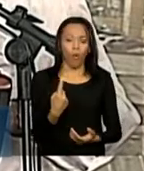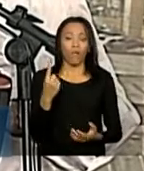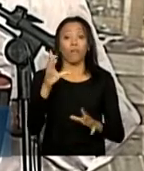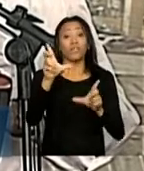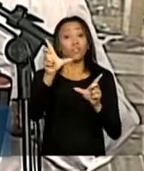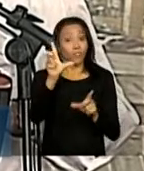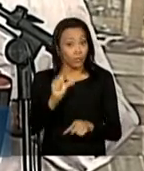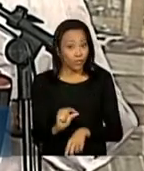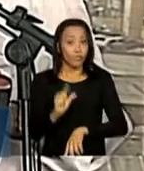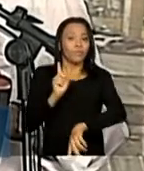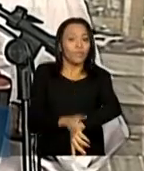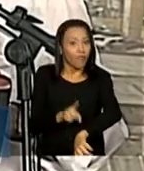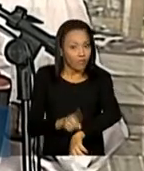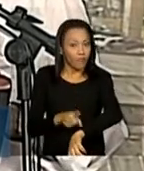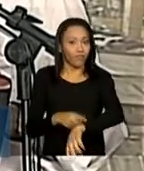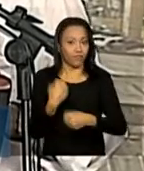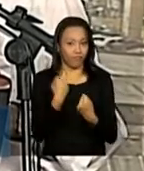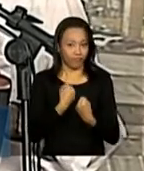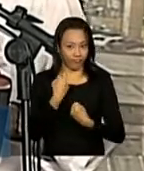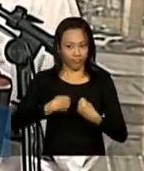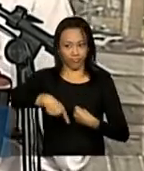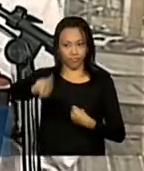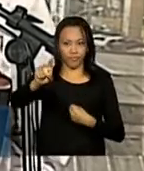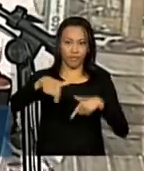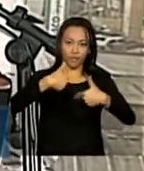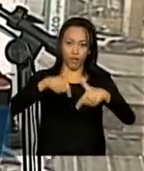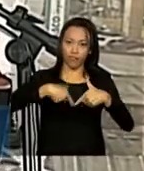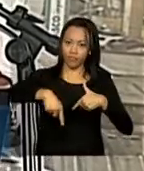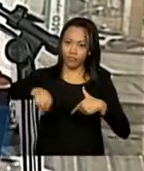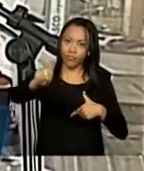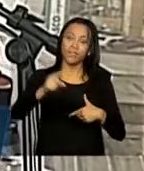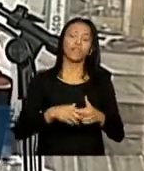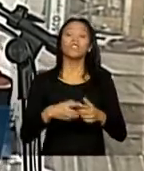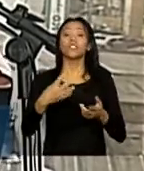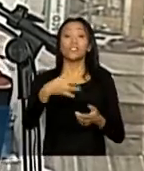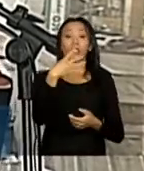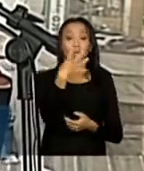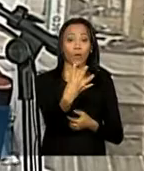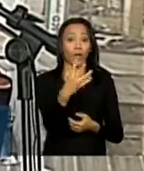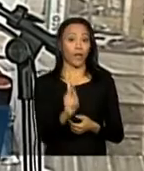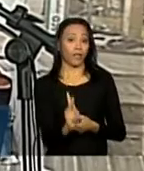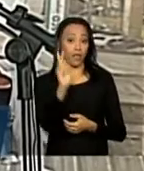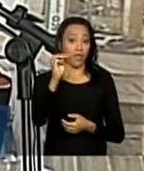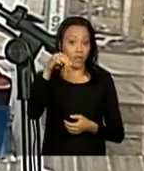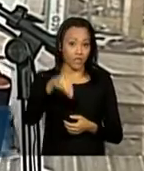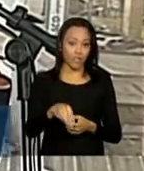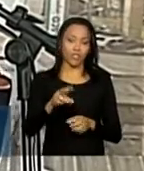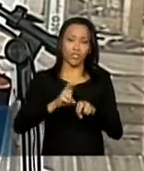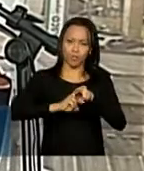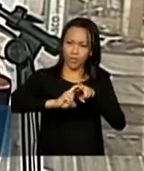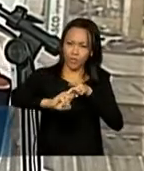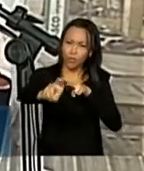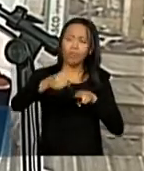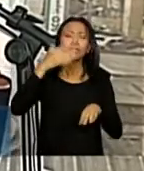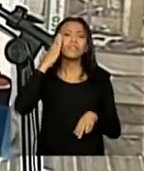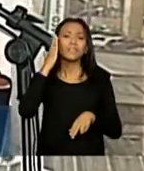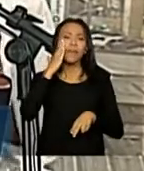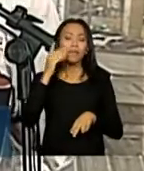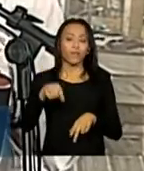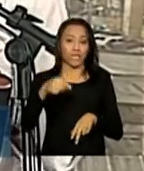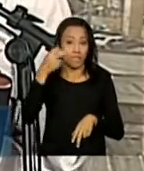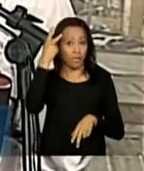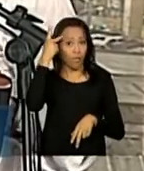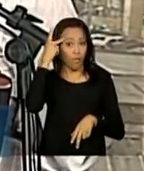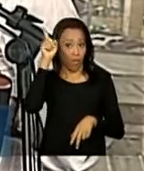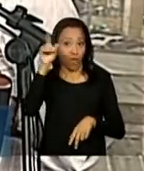diminuir bastante, principalmente também com a chegada de 40 quilômetros de metrô. Para vocês terem uma ideia do que é isso, São Paulo,